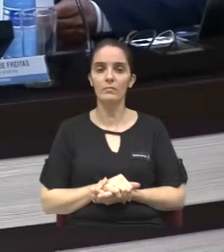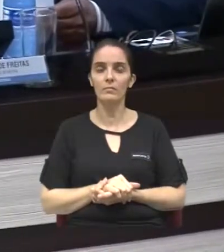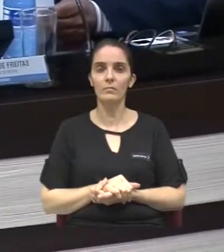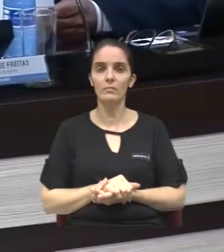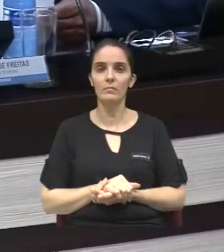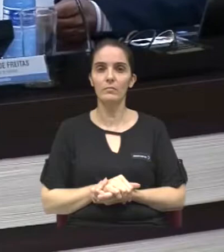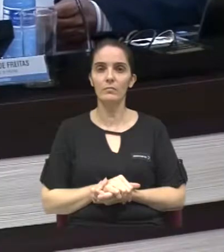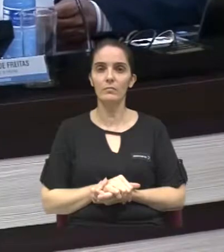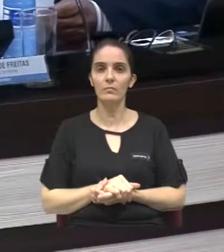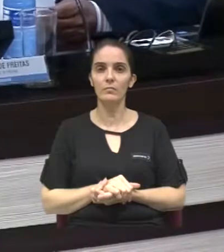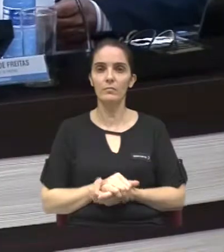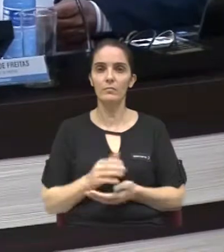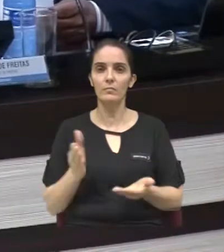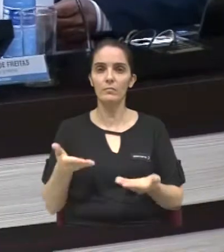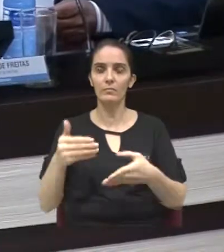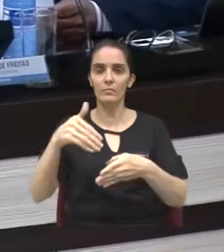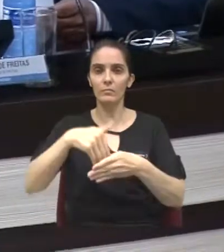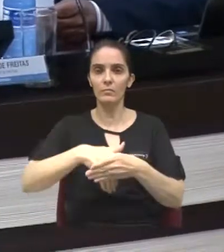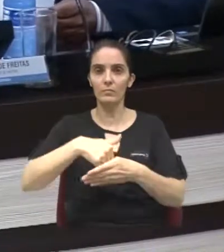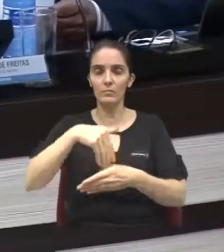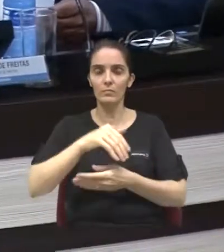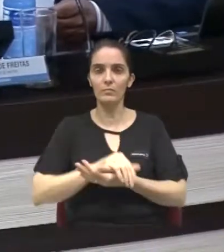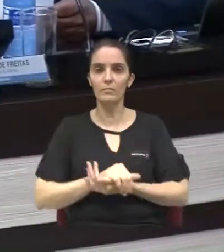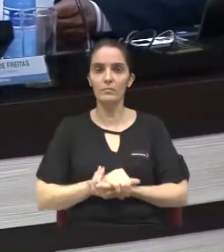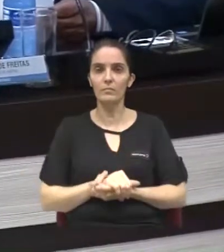coloco o requerimento em votação.